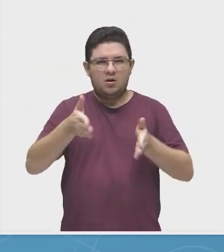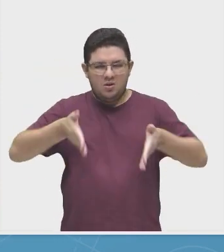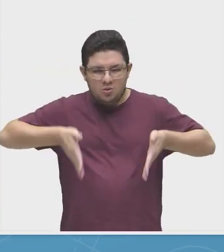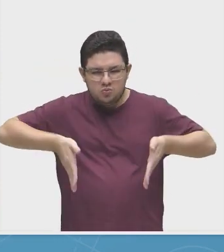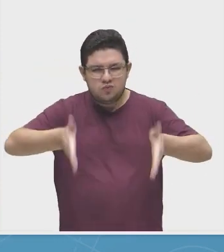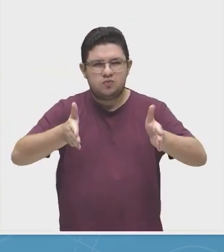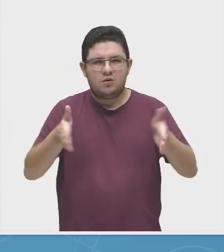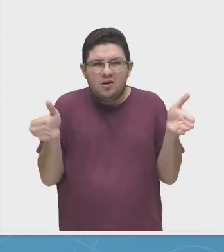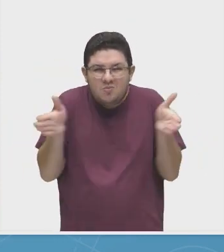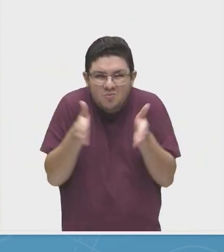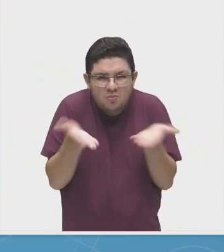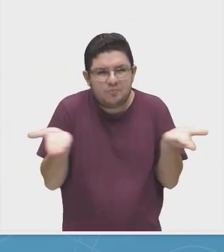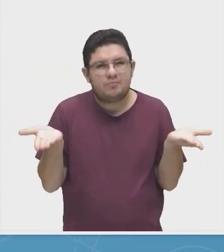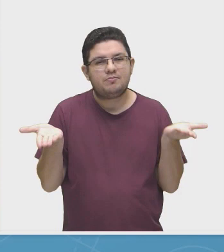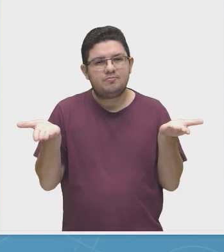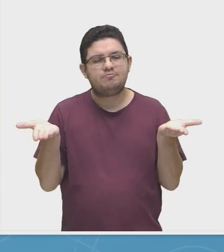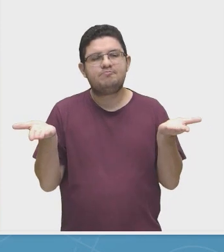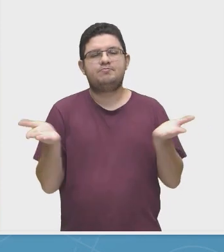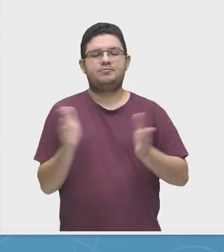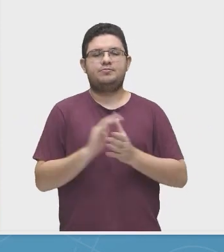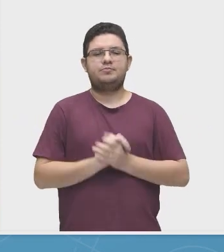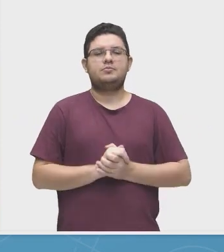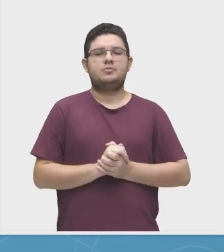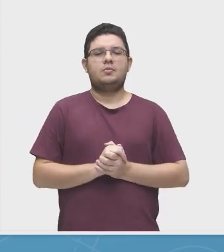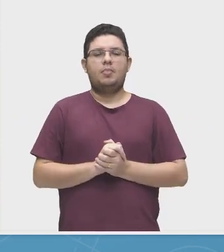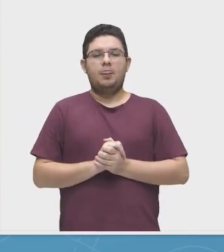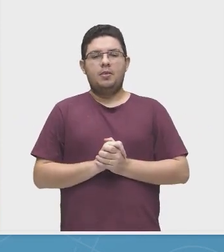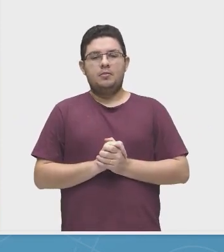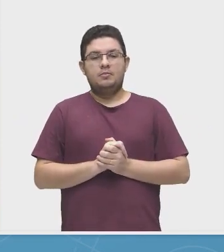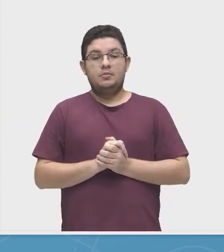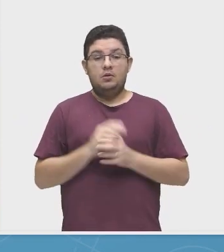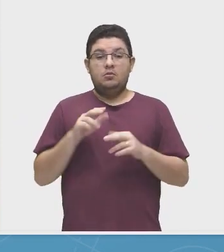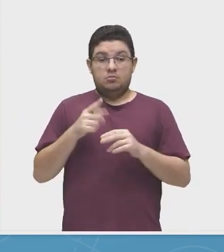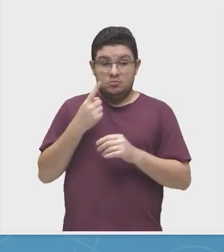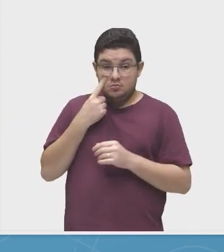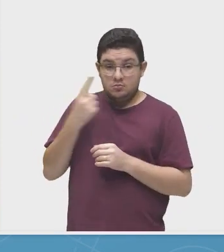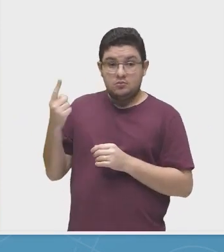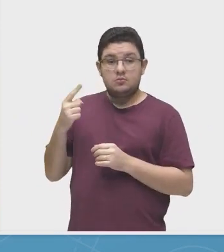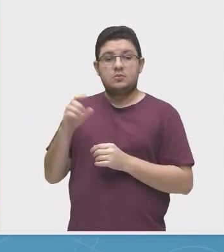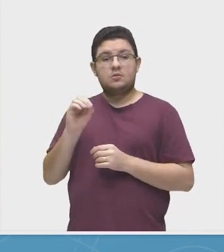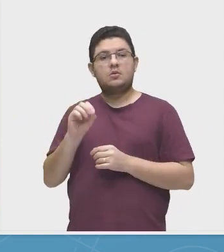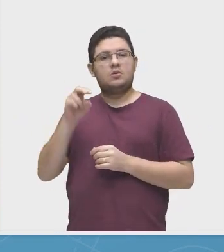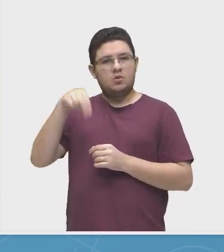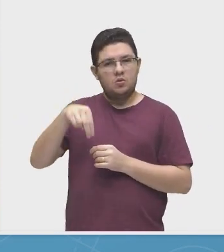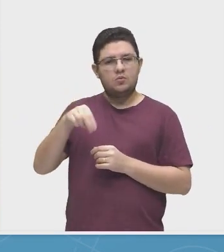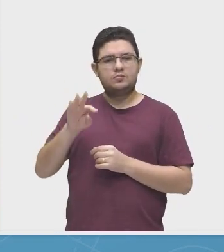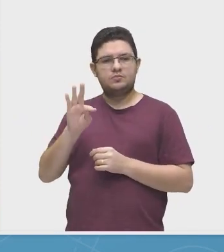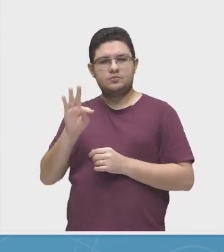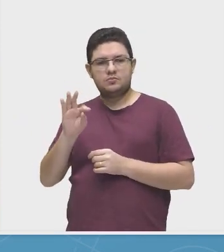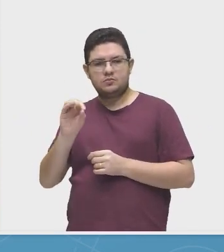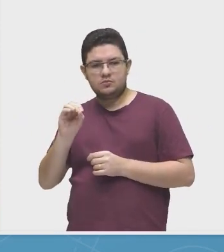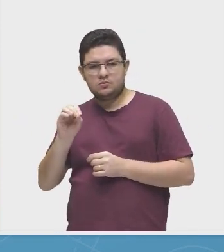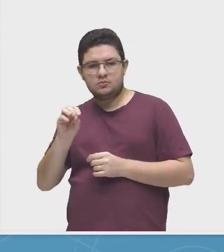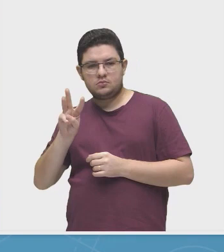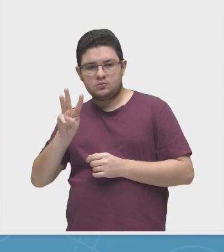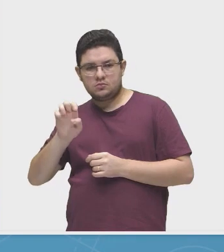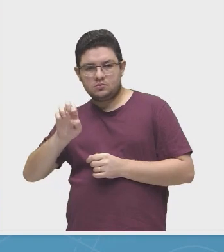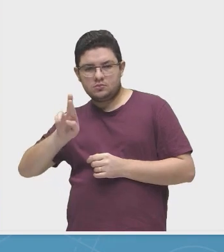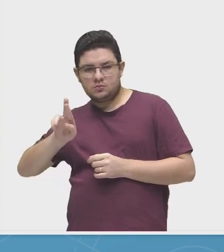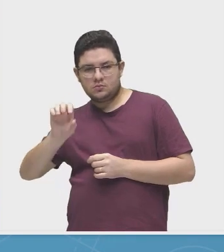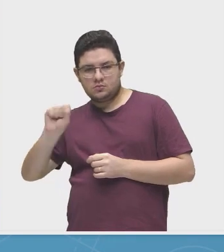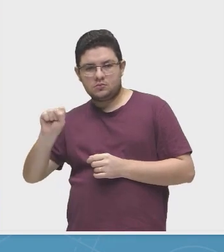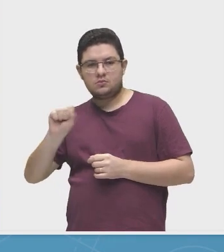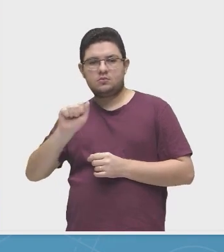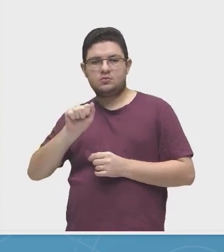né? Um local menos amplo do que o in. On Towers Ave, então na rua, né, das Torres, repare que é uma avenida,